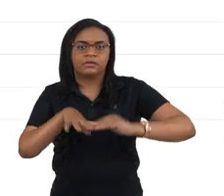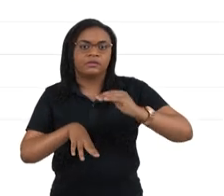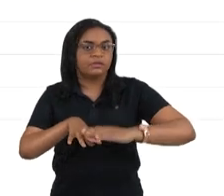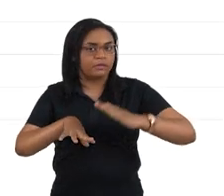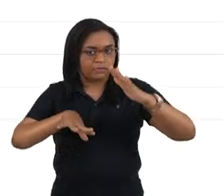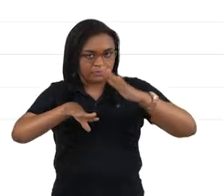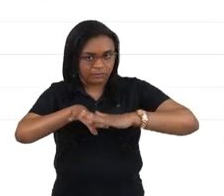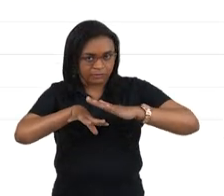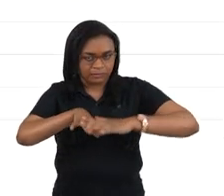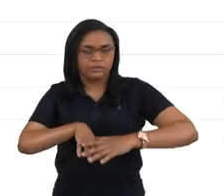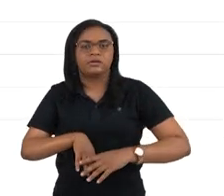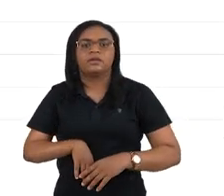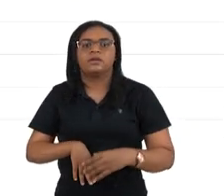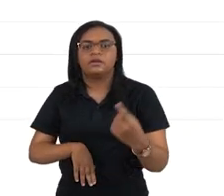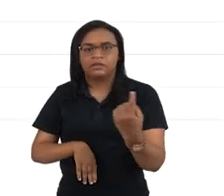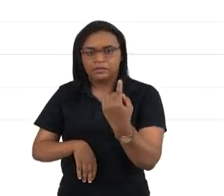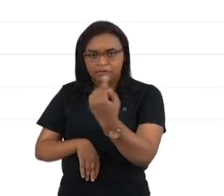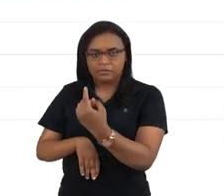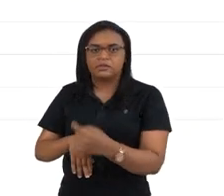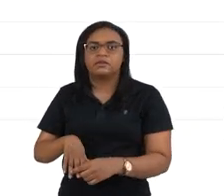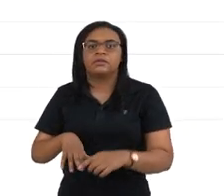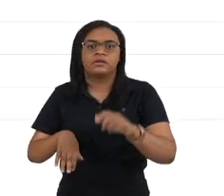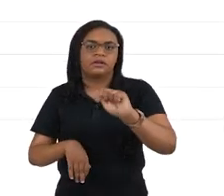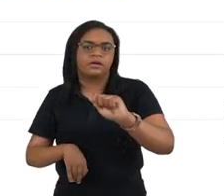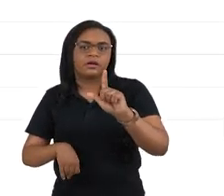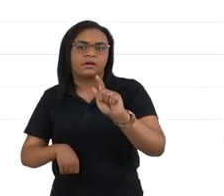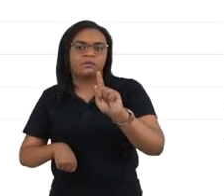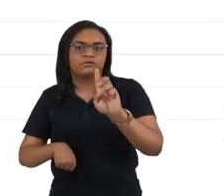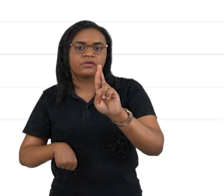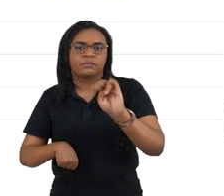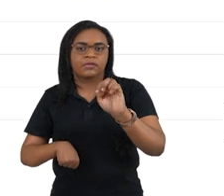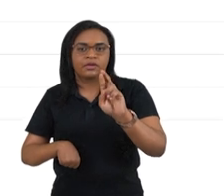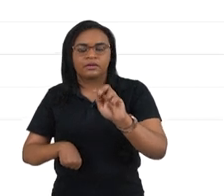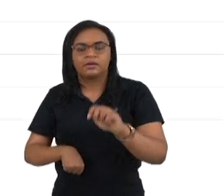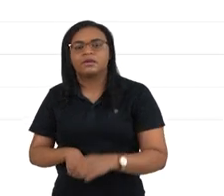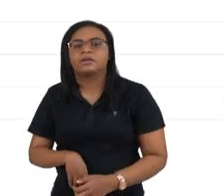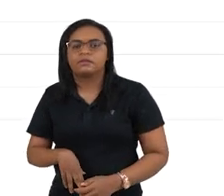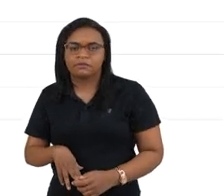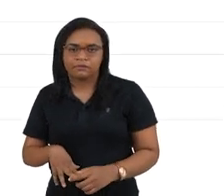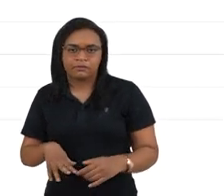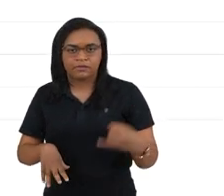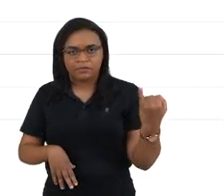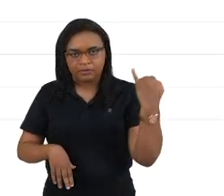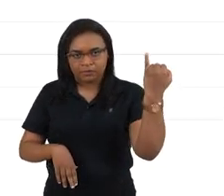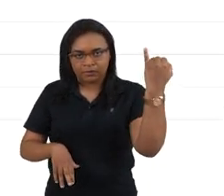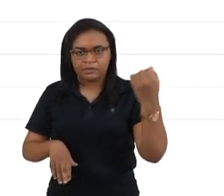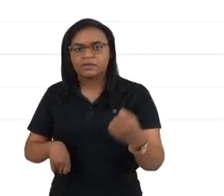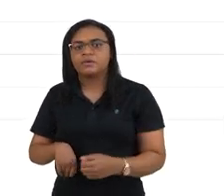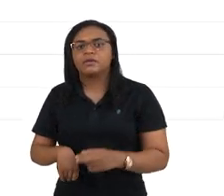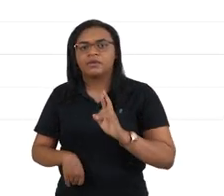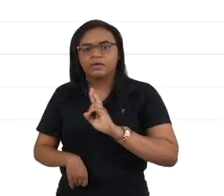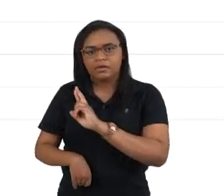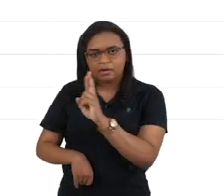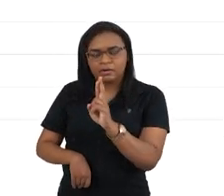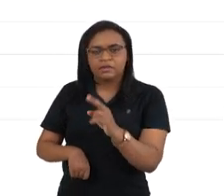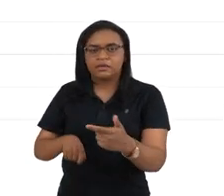curricular é matemática, a unidade temática é álgebra e a habilidade fundamental é resolver e elaborar